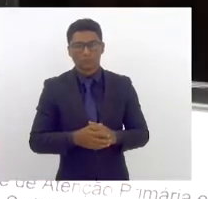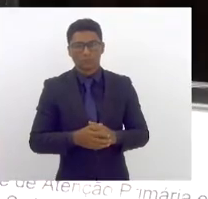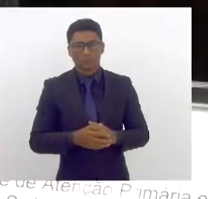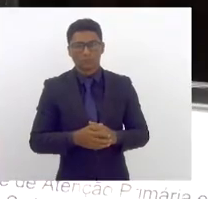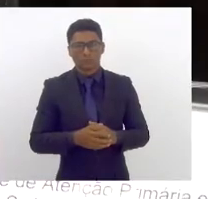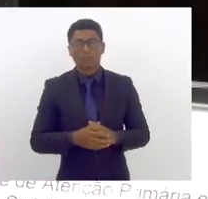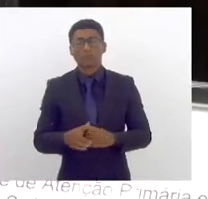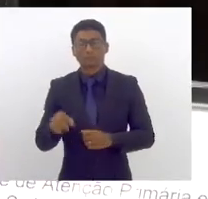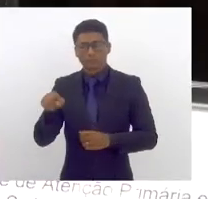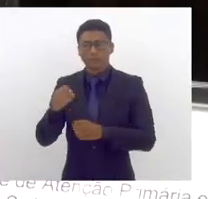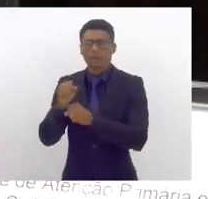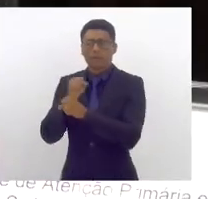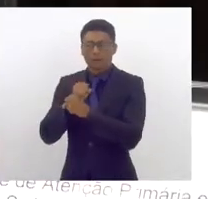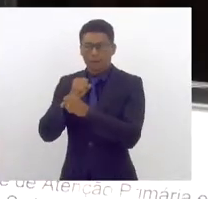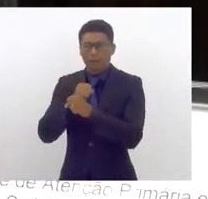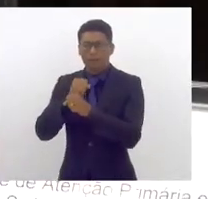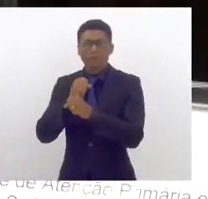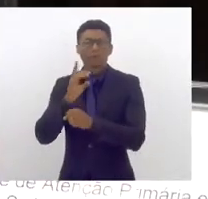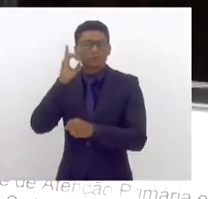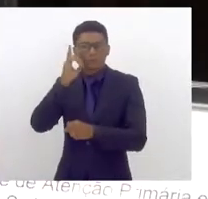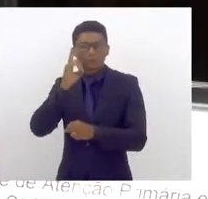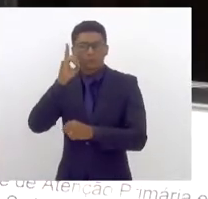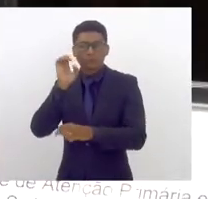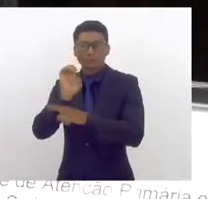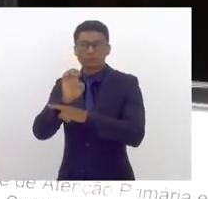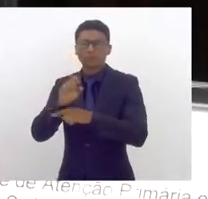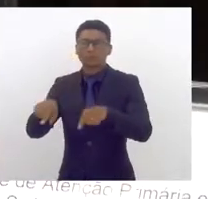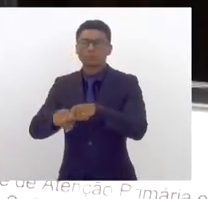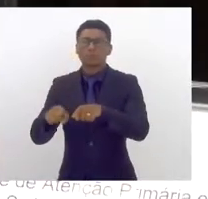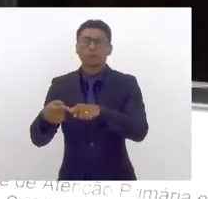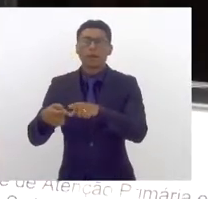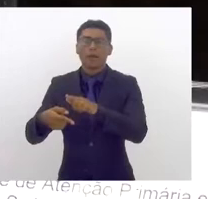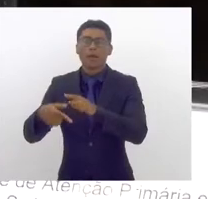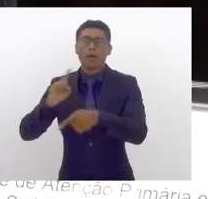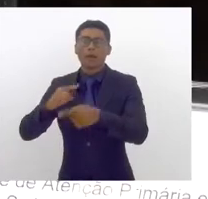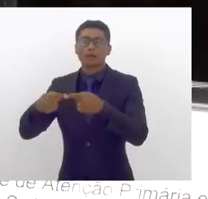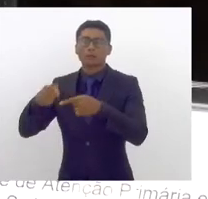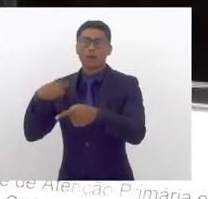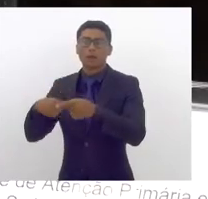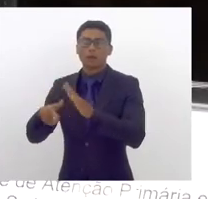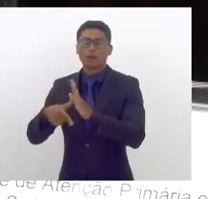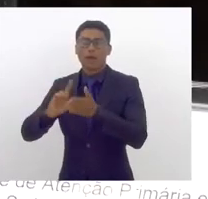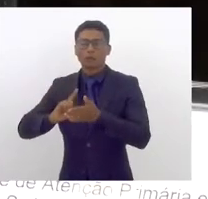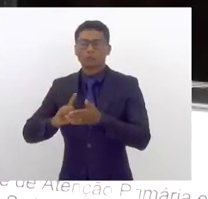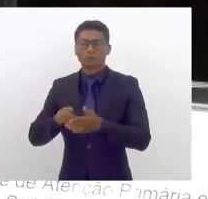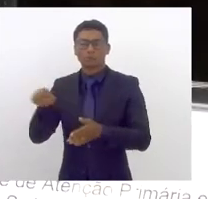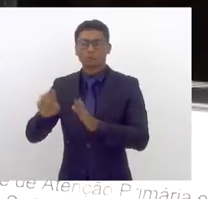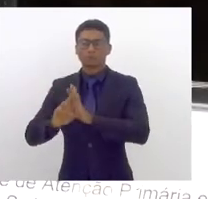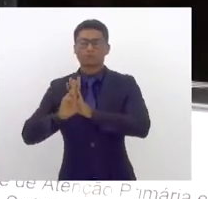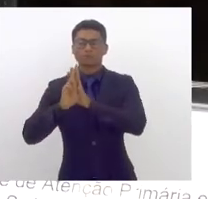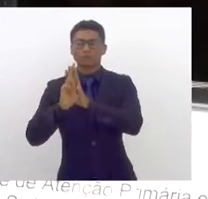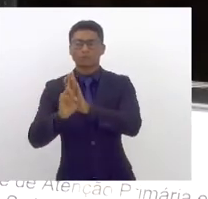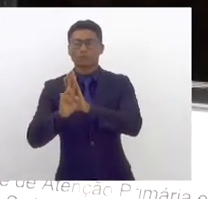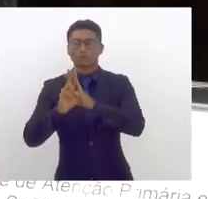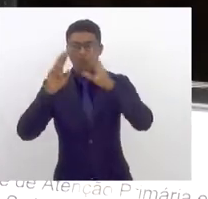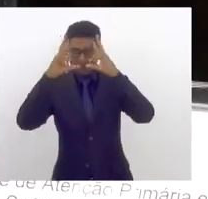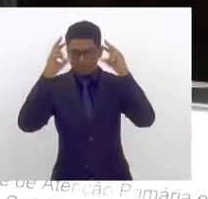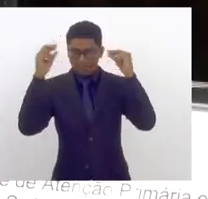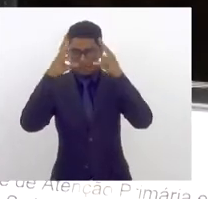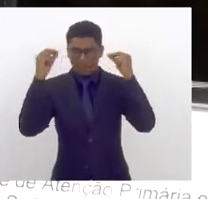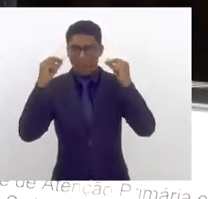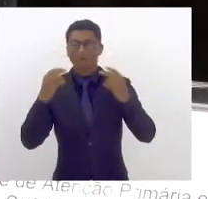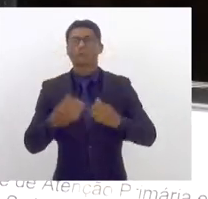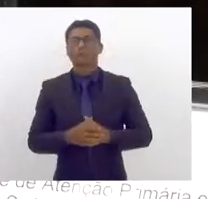que esteve enquanto deputado estadual mas antes também enquanto representante da categoria das Enfermeiras e dos enfermeiros